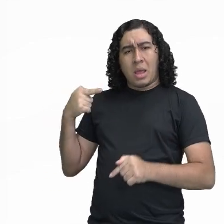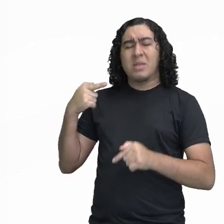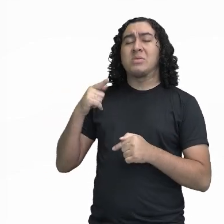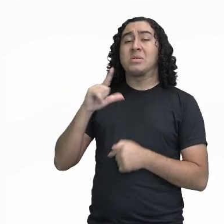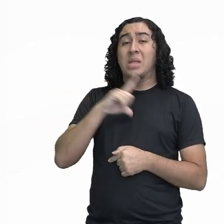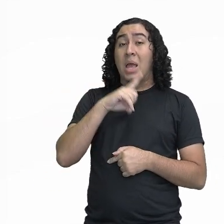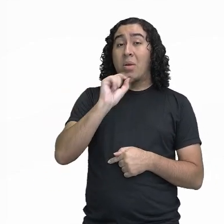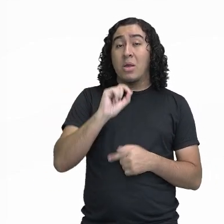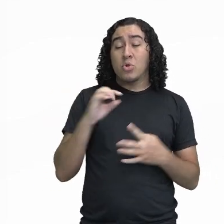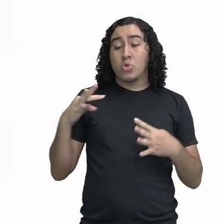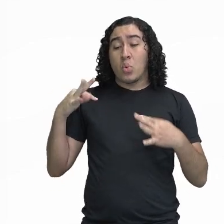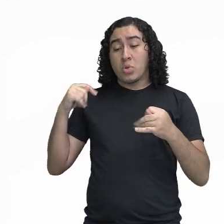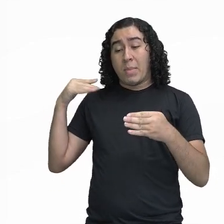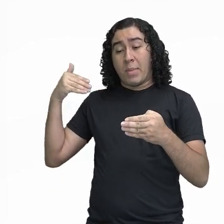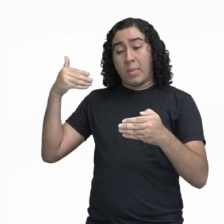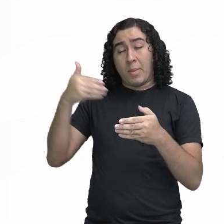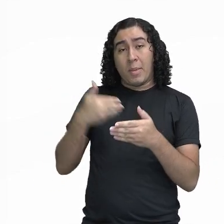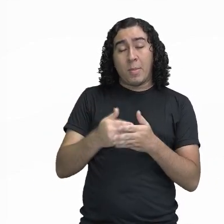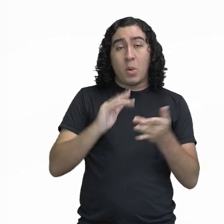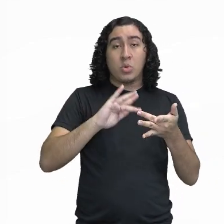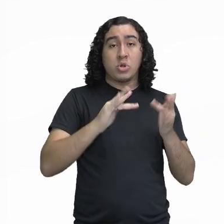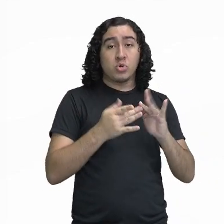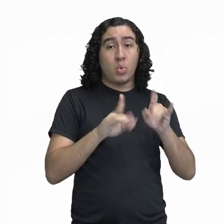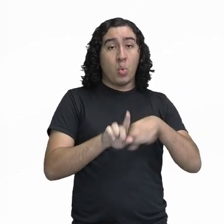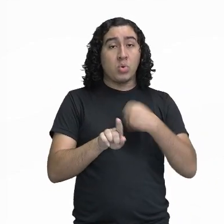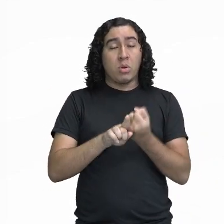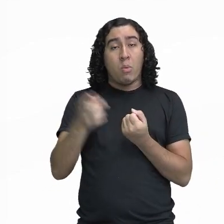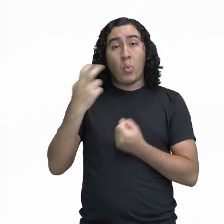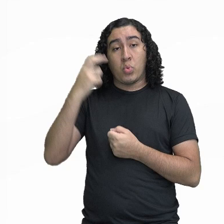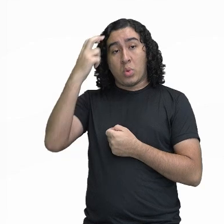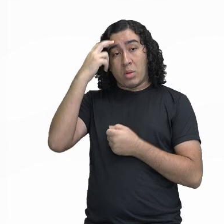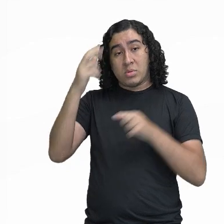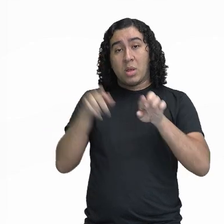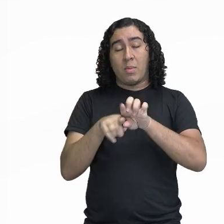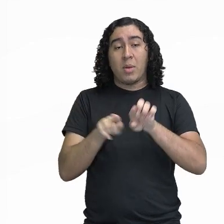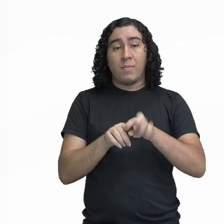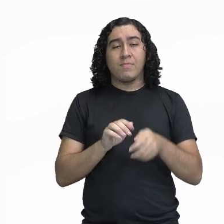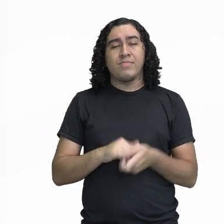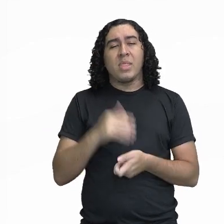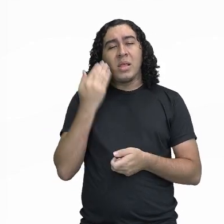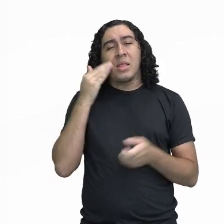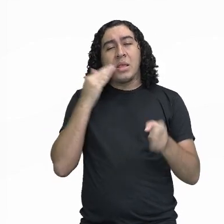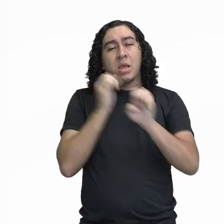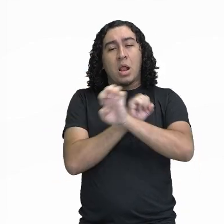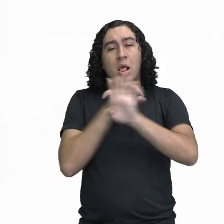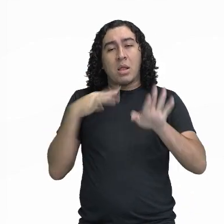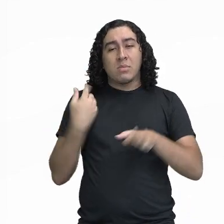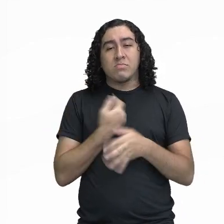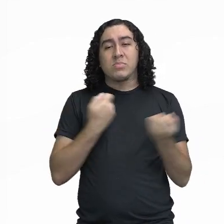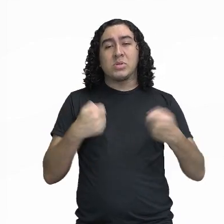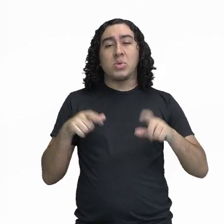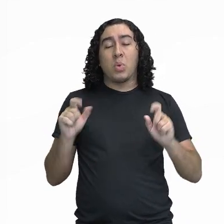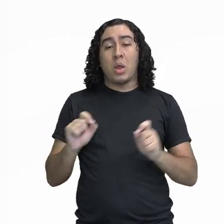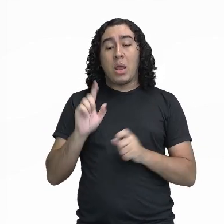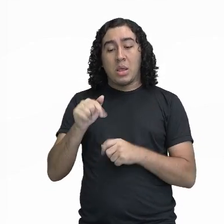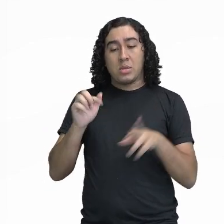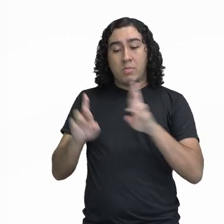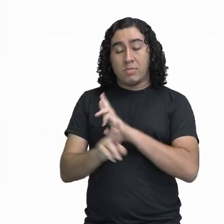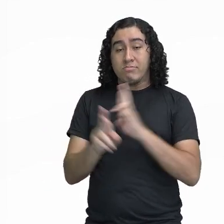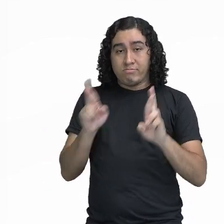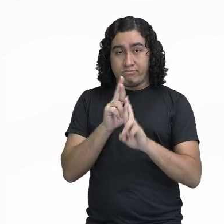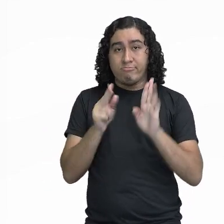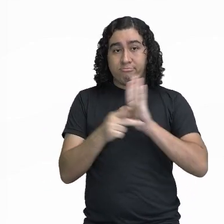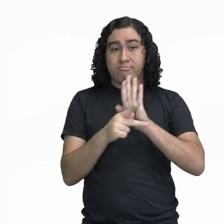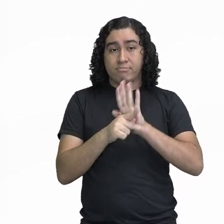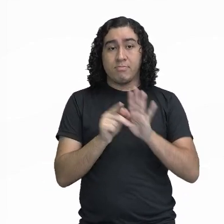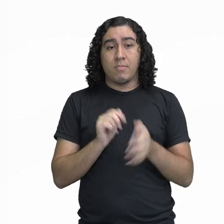já traz todo um contexto social e cultural, passando a entender que precisamos o quê? Dessa relação.